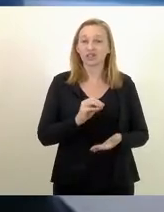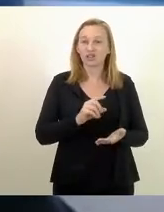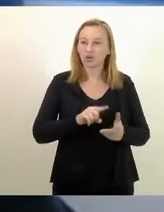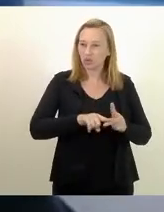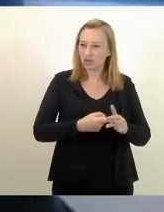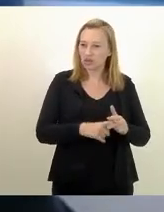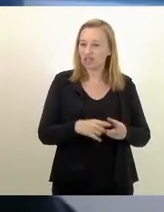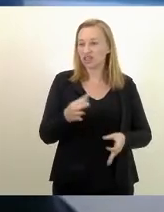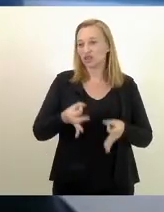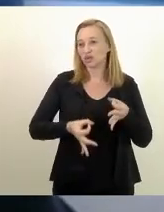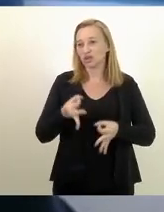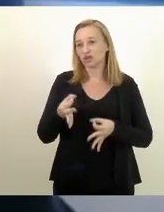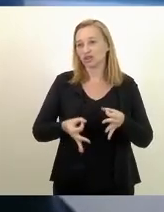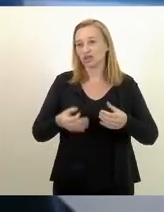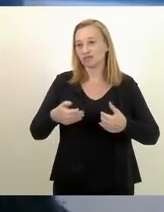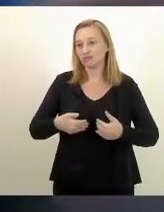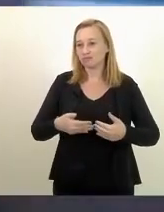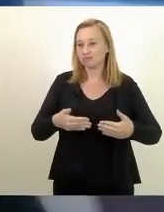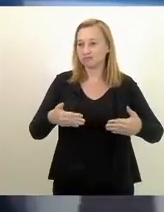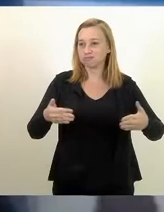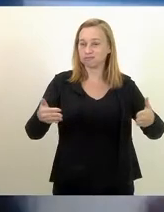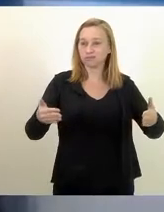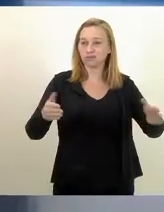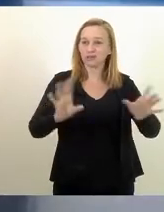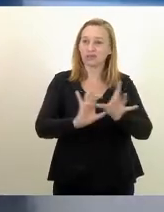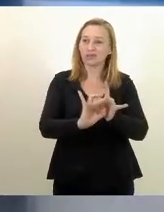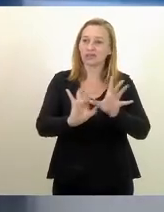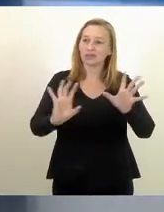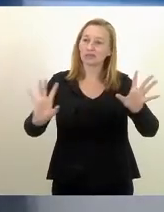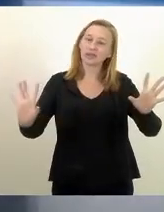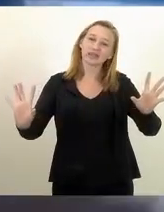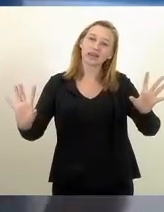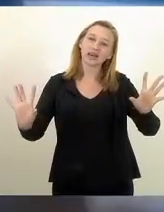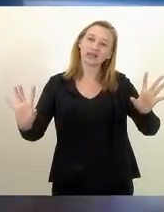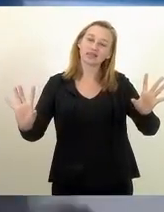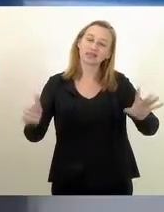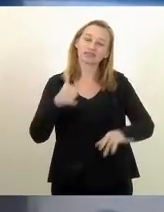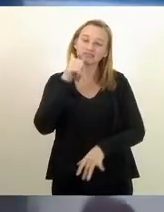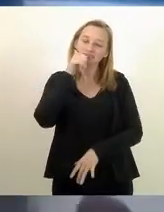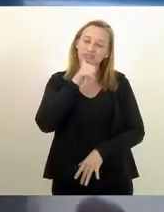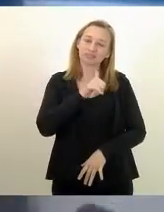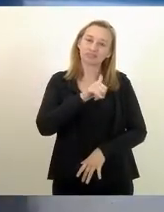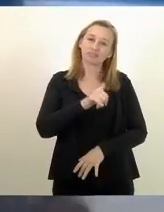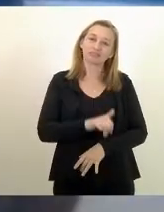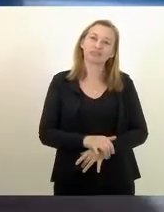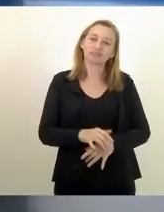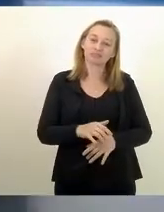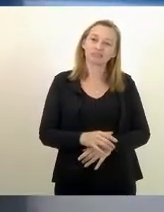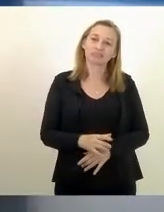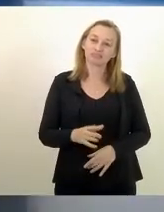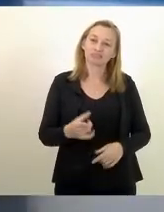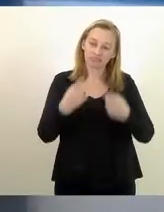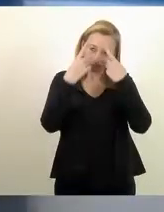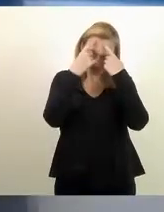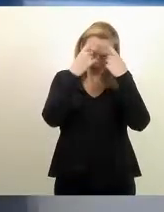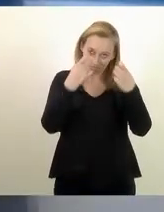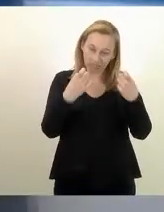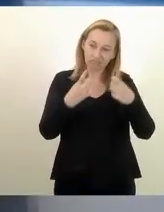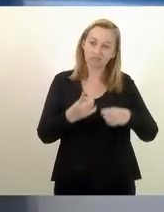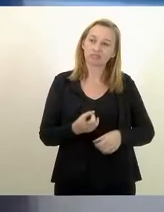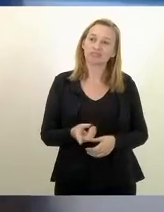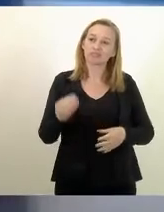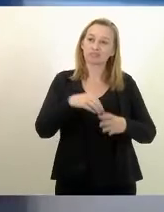abre caminhos para libertar as mulheres vítimas dessa situação